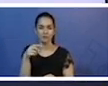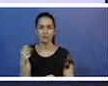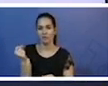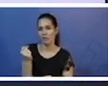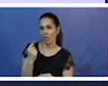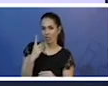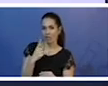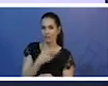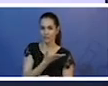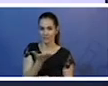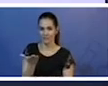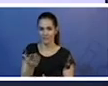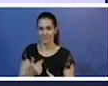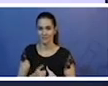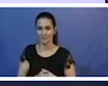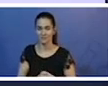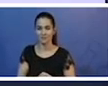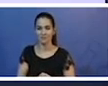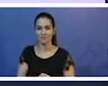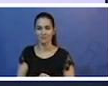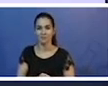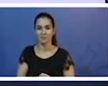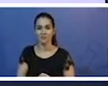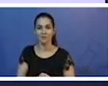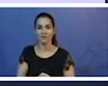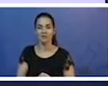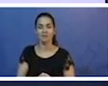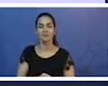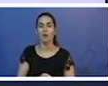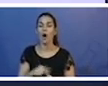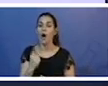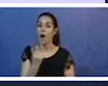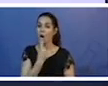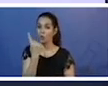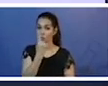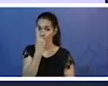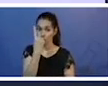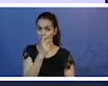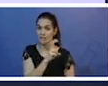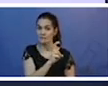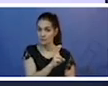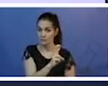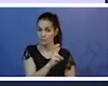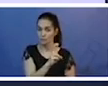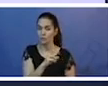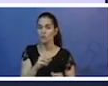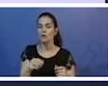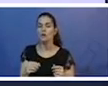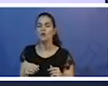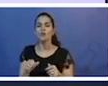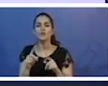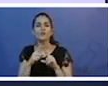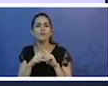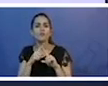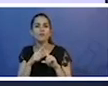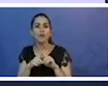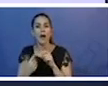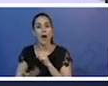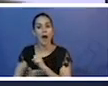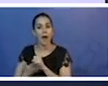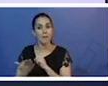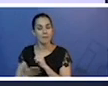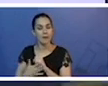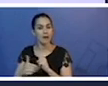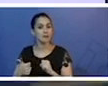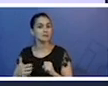vocês. Então, novamente, a altura vezes a base, nós chamamos de base, 5 vezes